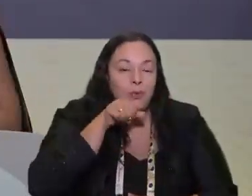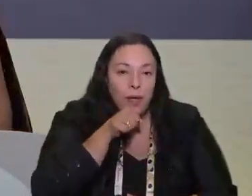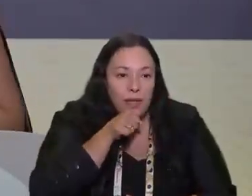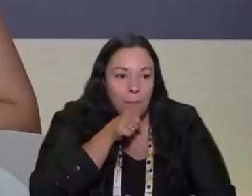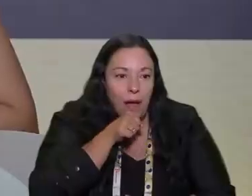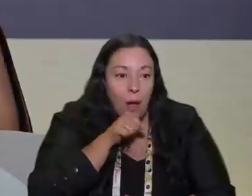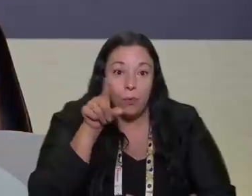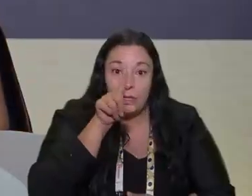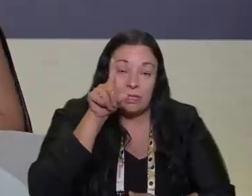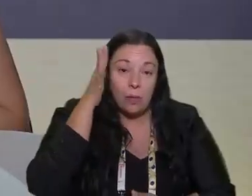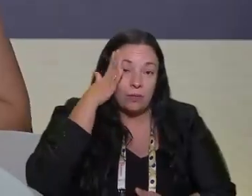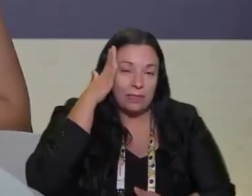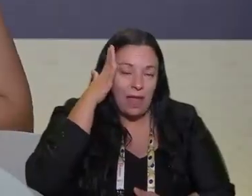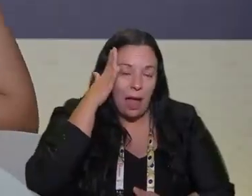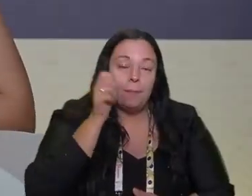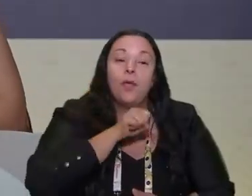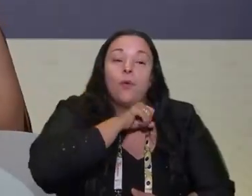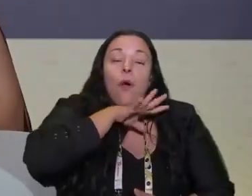que não sabe que bicho é.